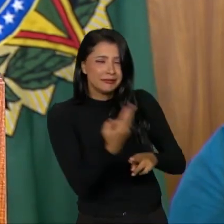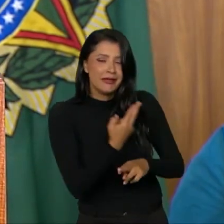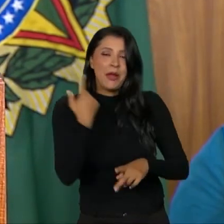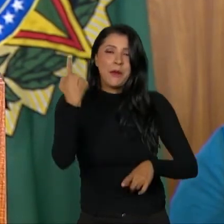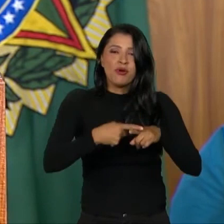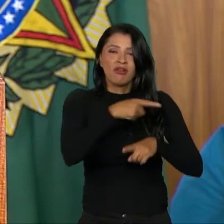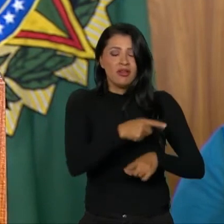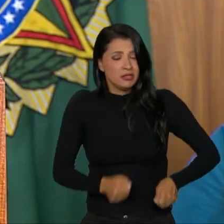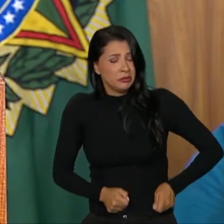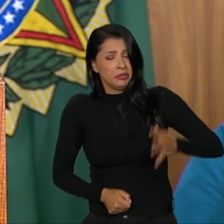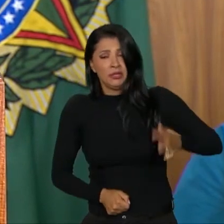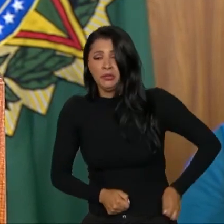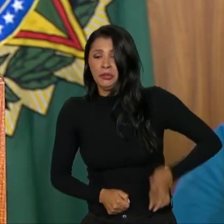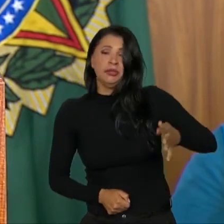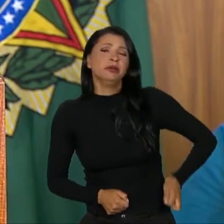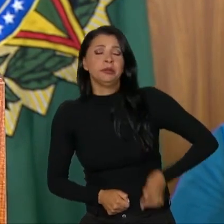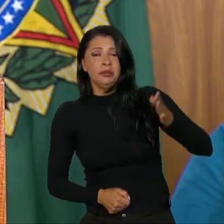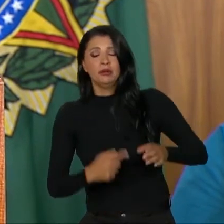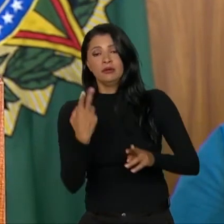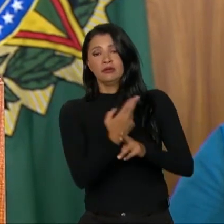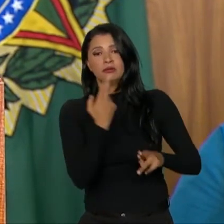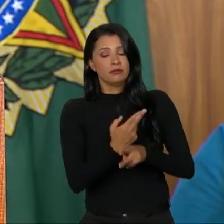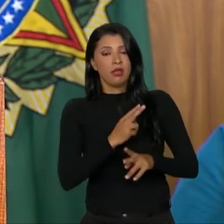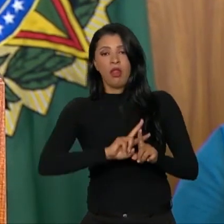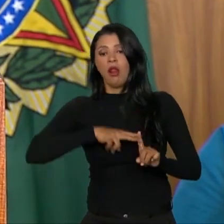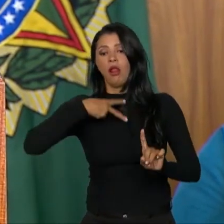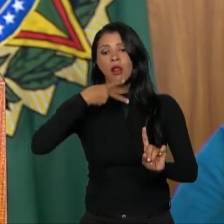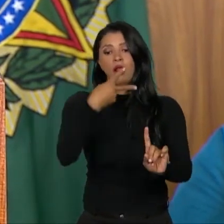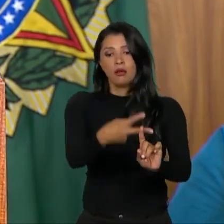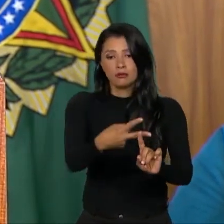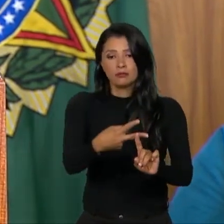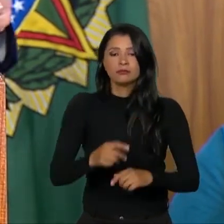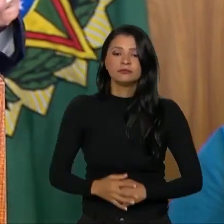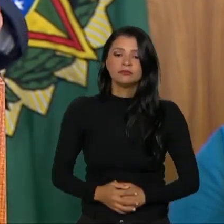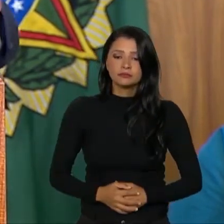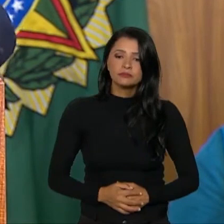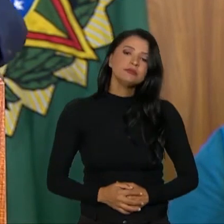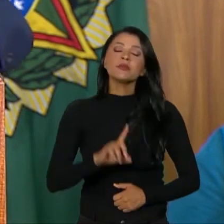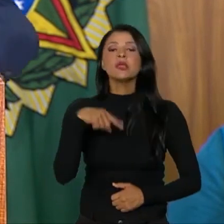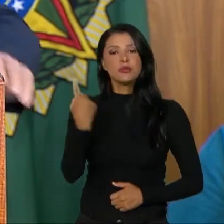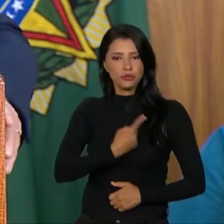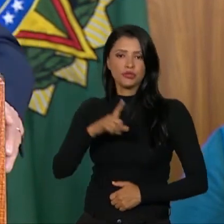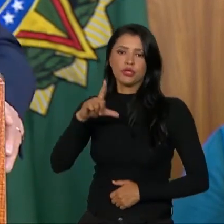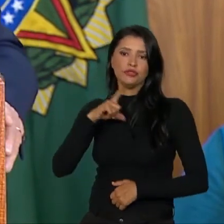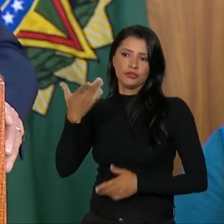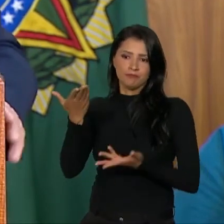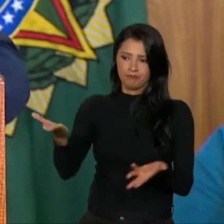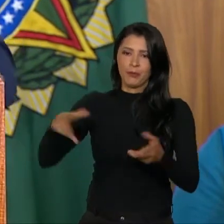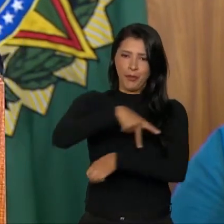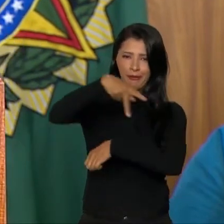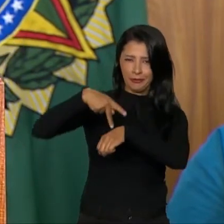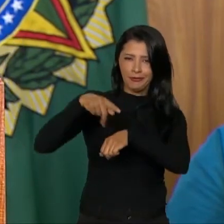que você faz para fazer a reforma sempre duplica. E nós encontramos esse